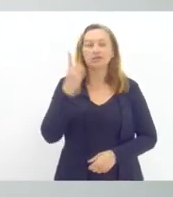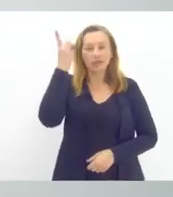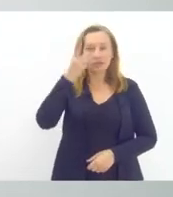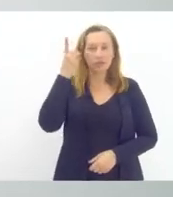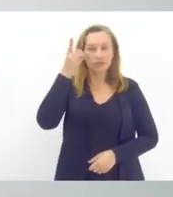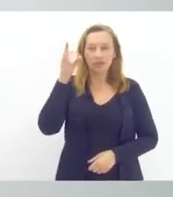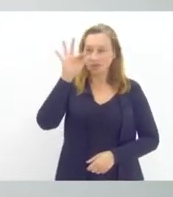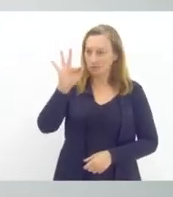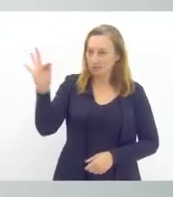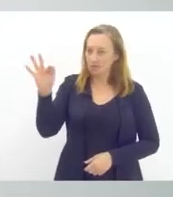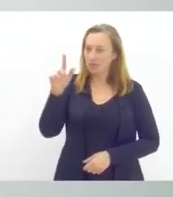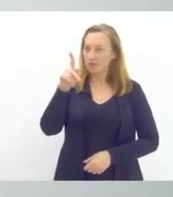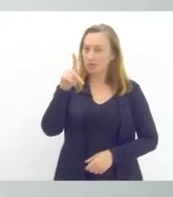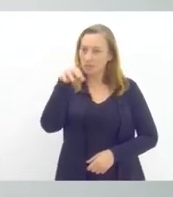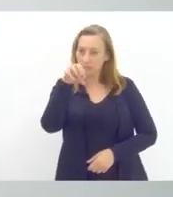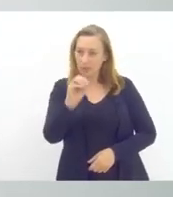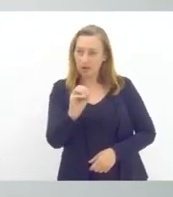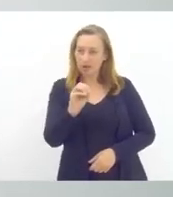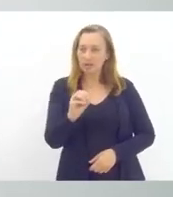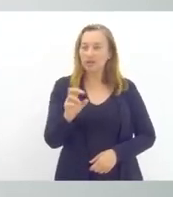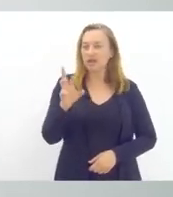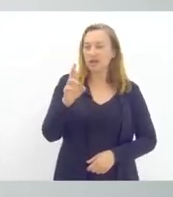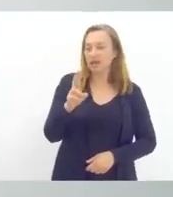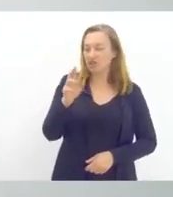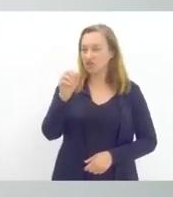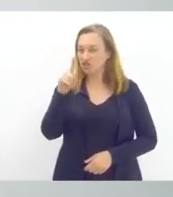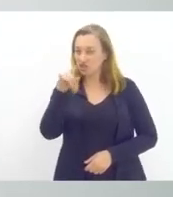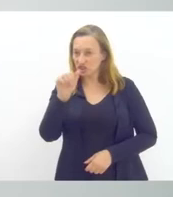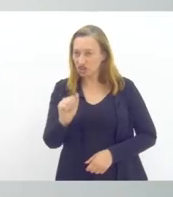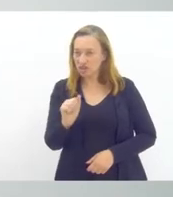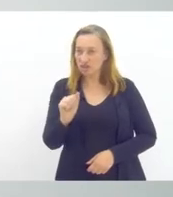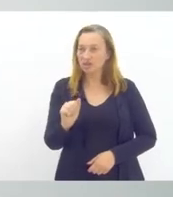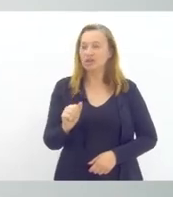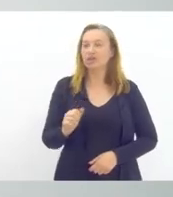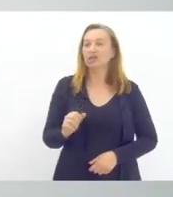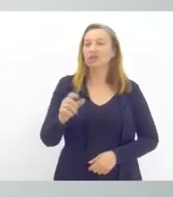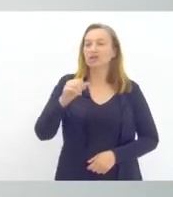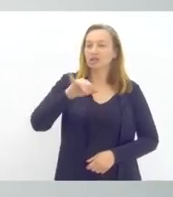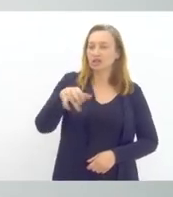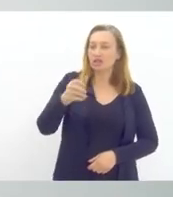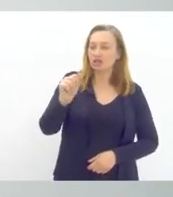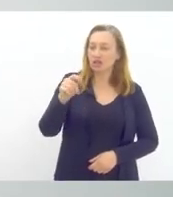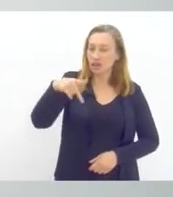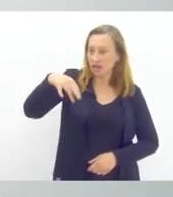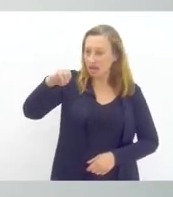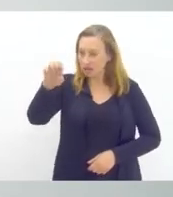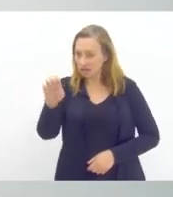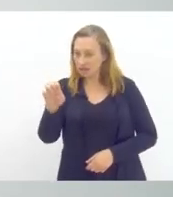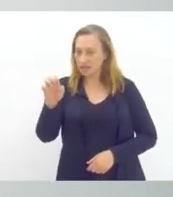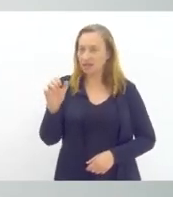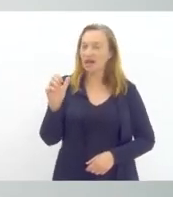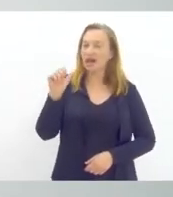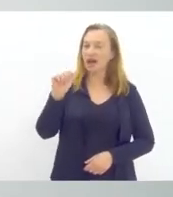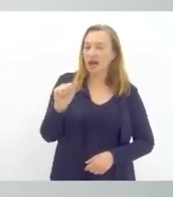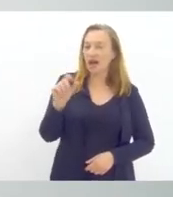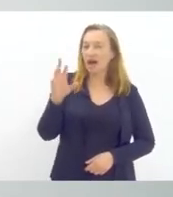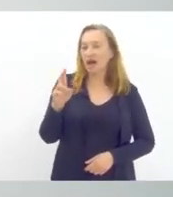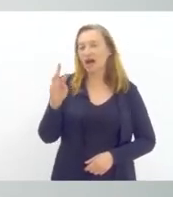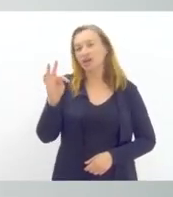federal Paulo ganini Regina Ambrósio empresária Jaqueline Laranjeiras Arthur Medina